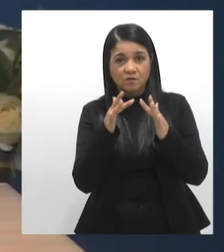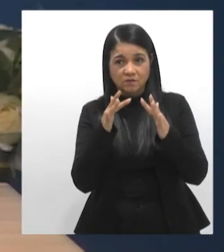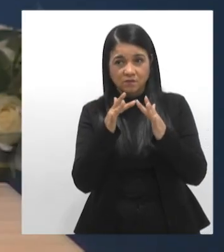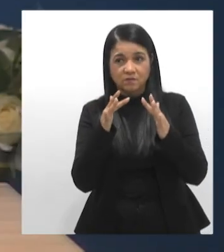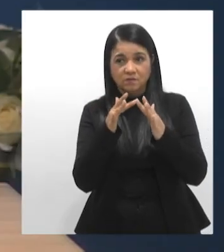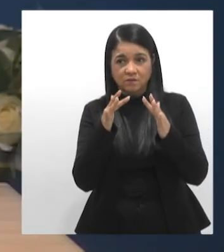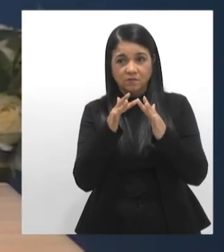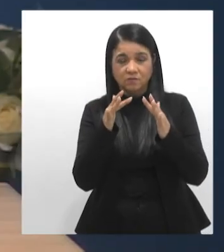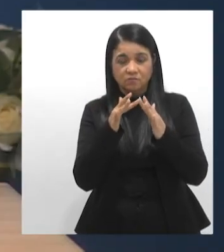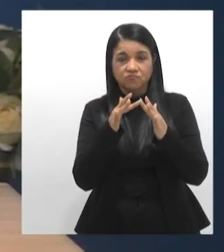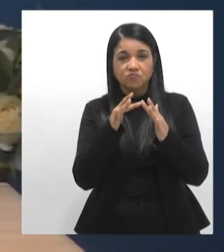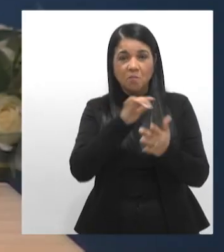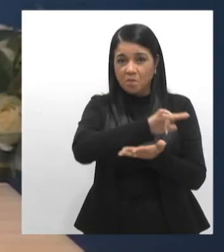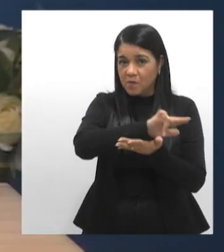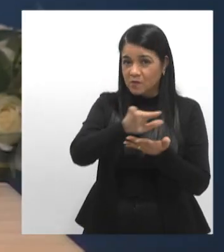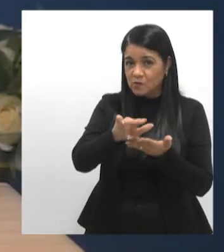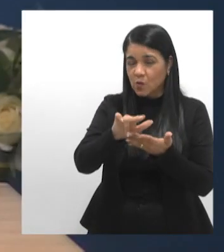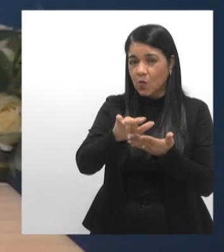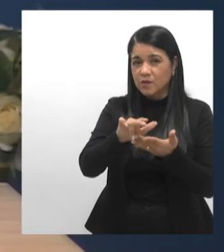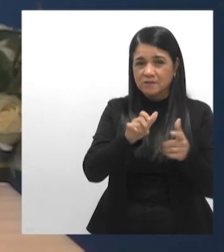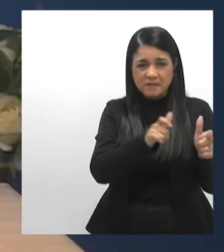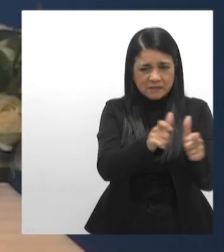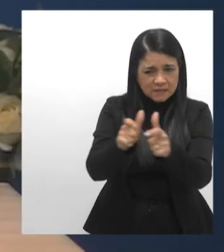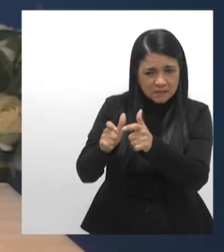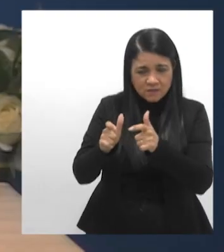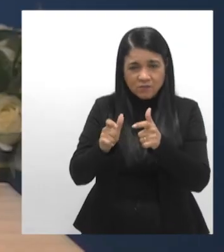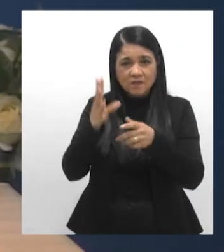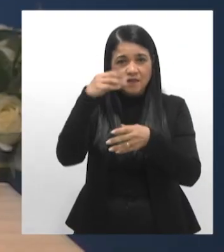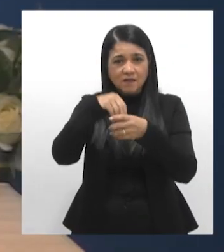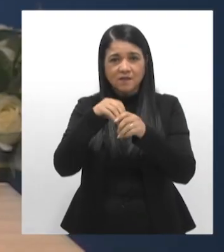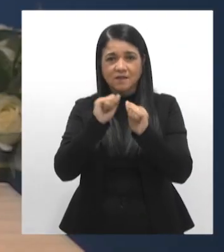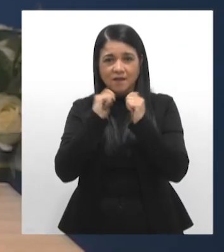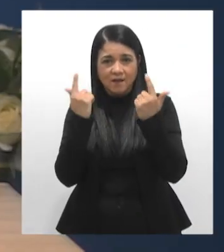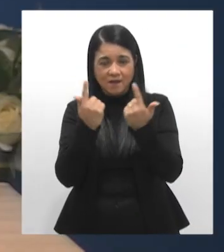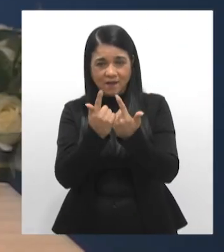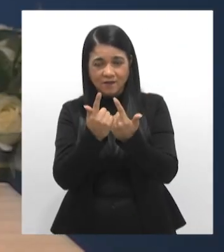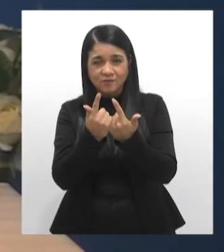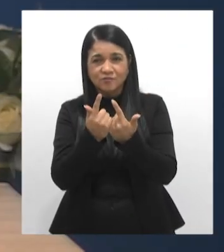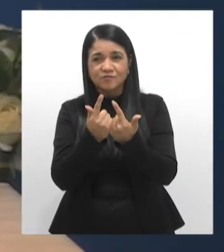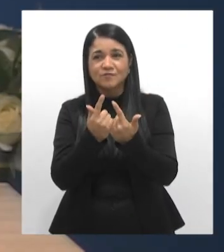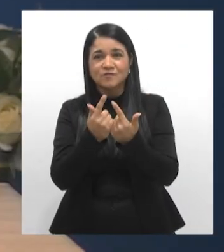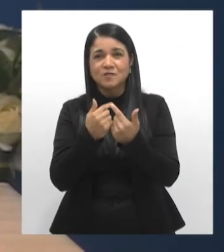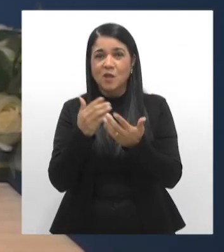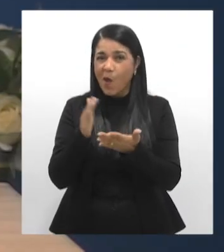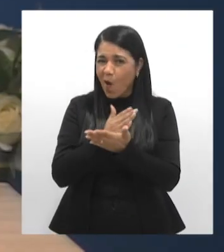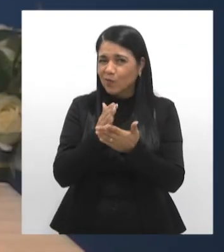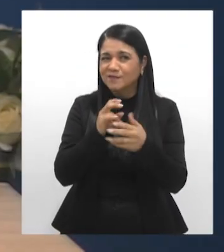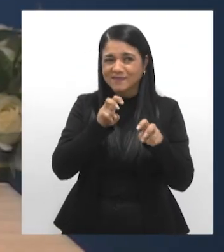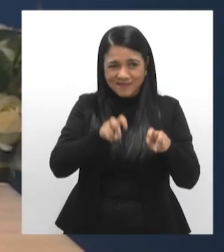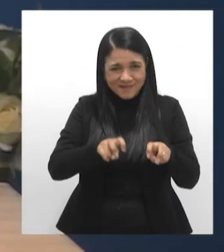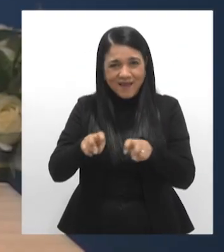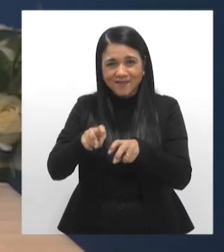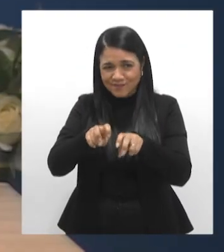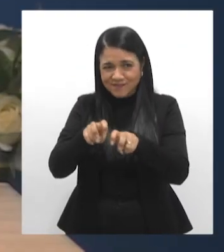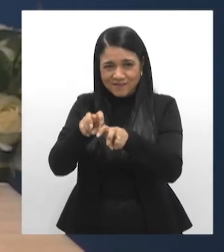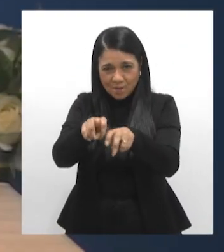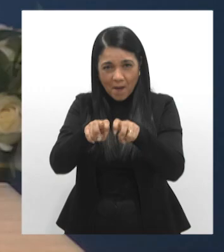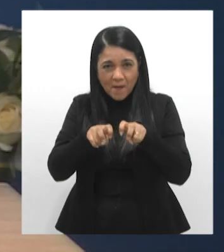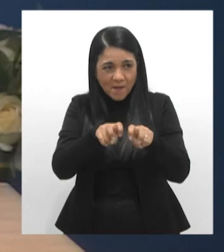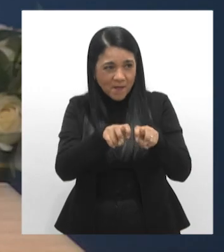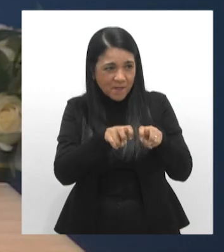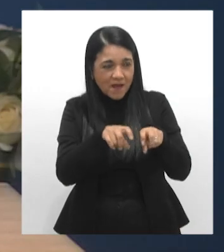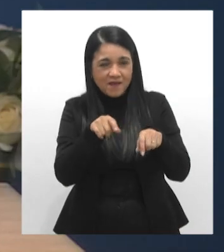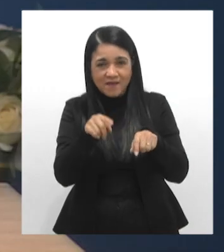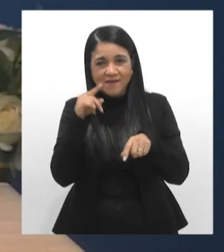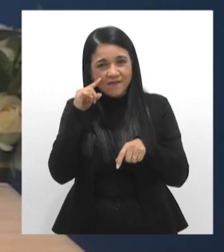várias pessoas de setores diferentes da casa. Tem alguns sentados aqui que